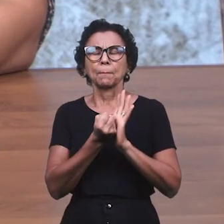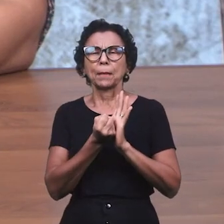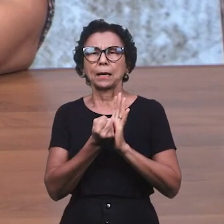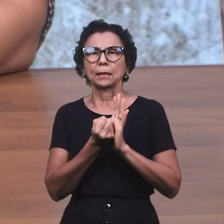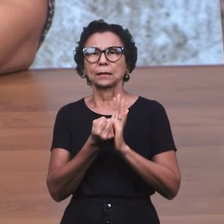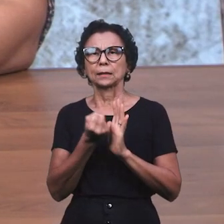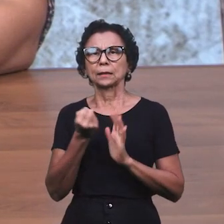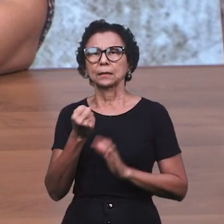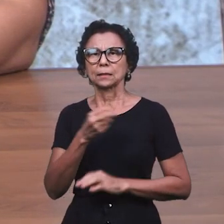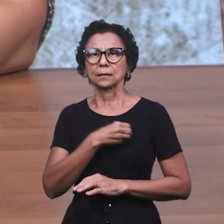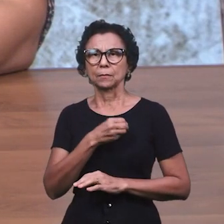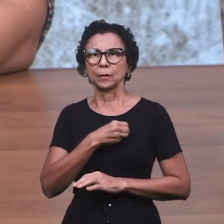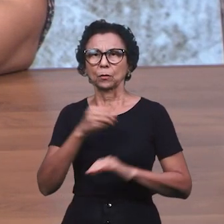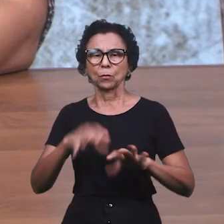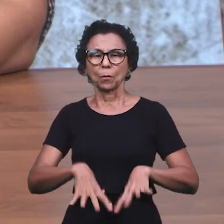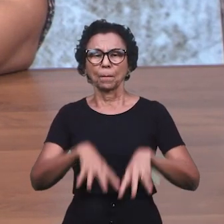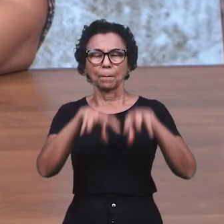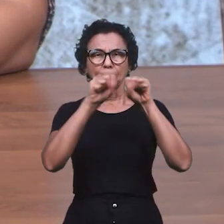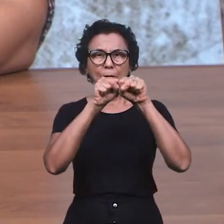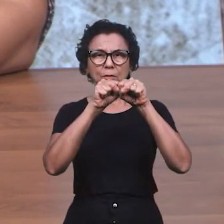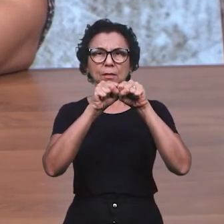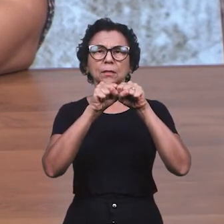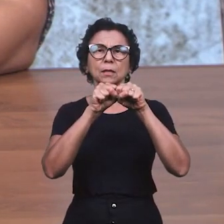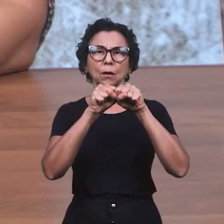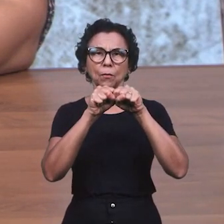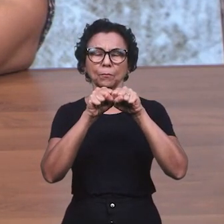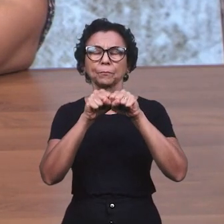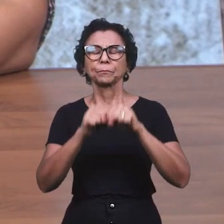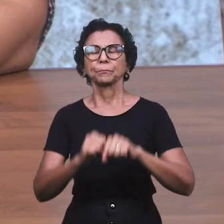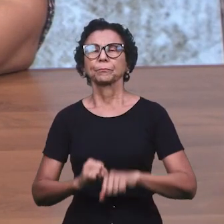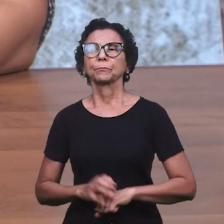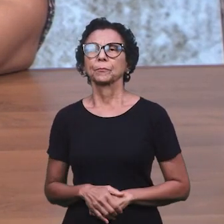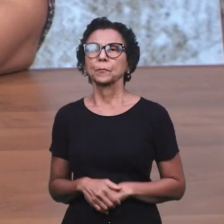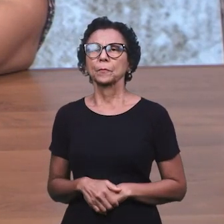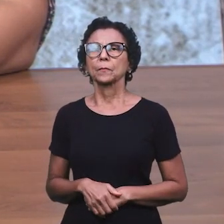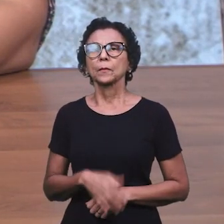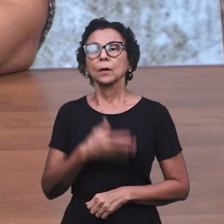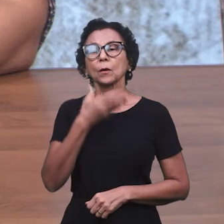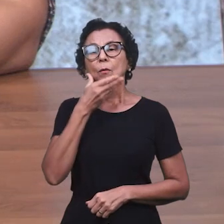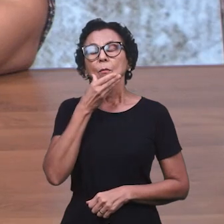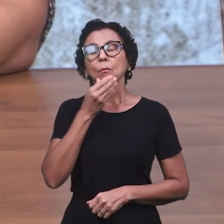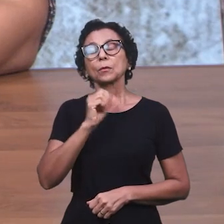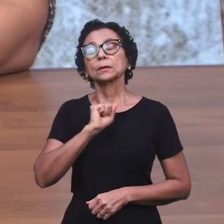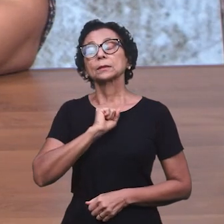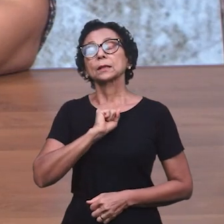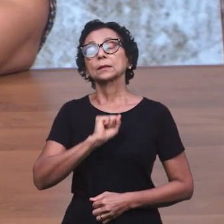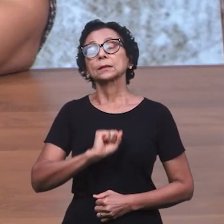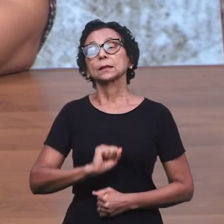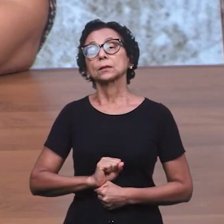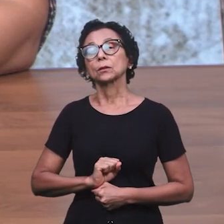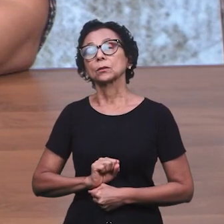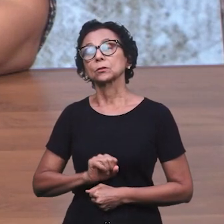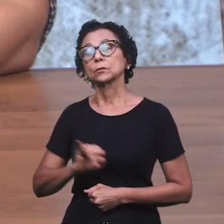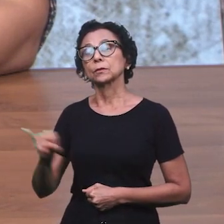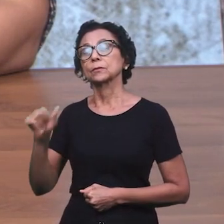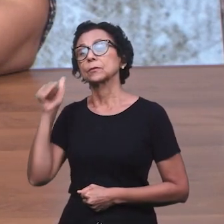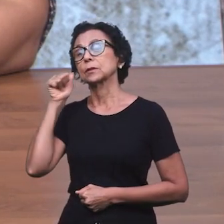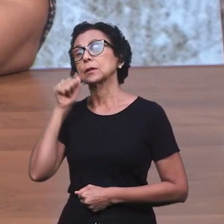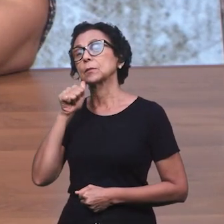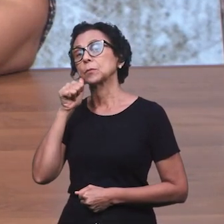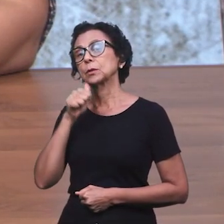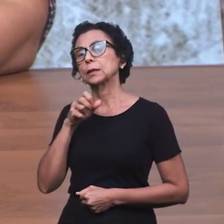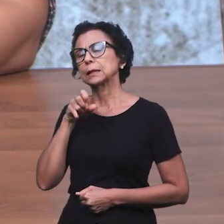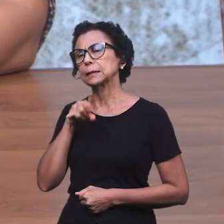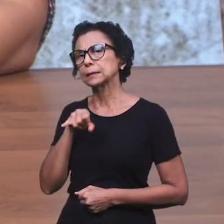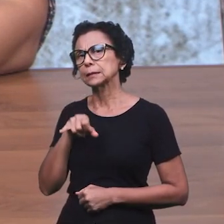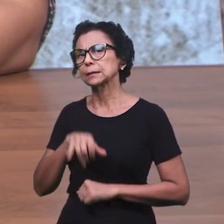na mão do sacerdote. E o sacerdote a conjurará e dirá àquela mulher: se